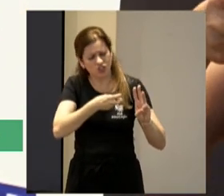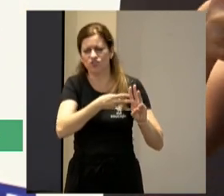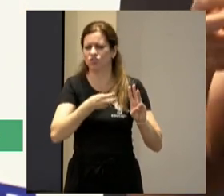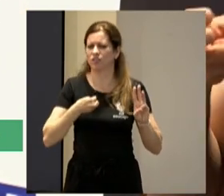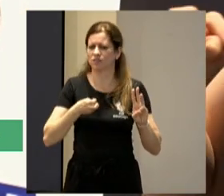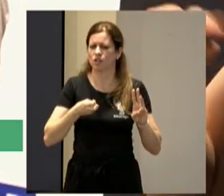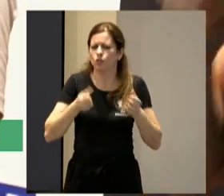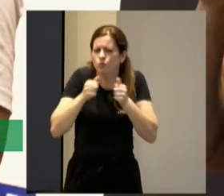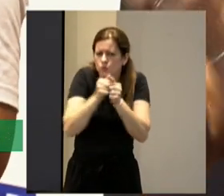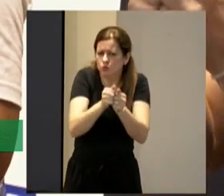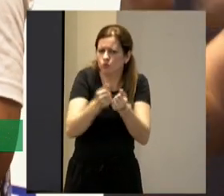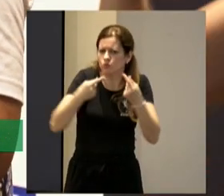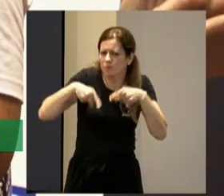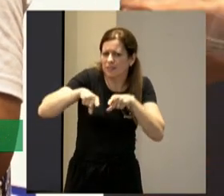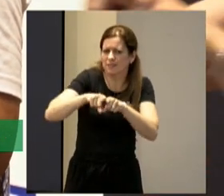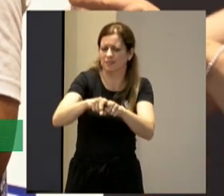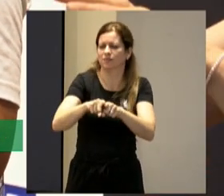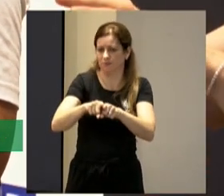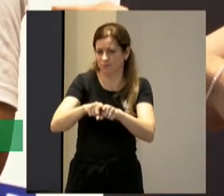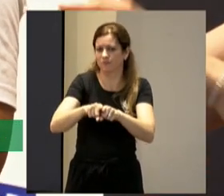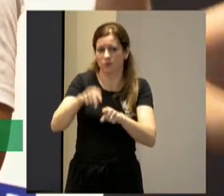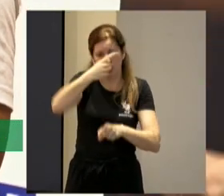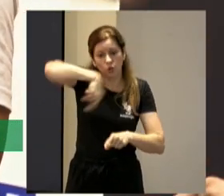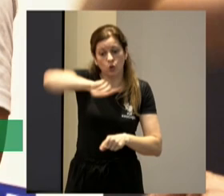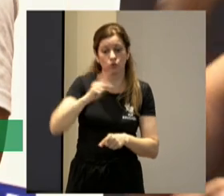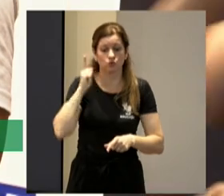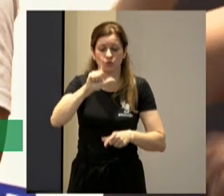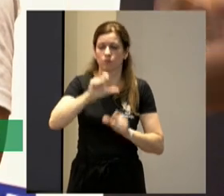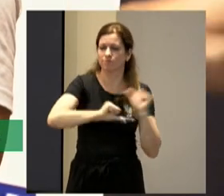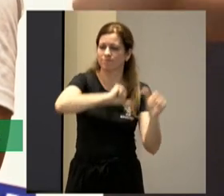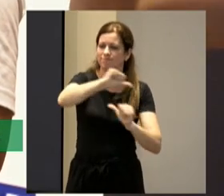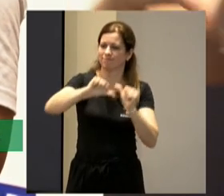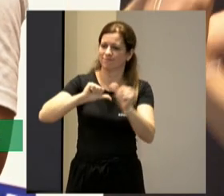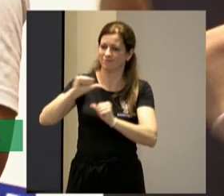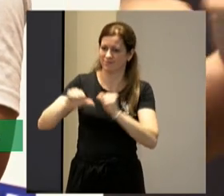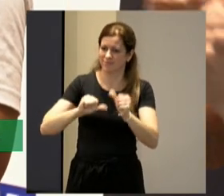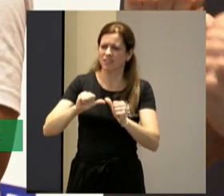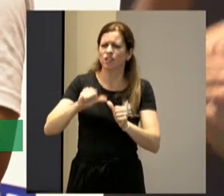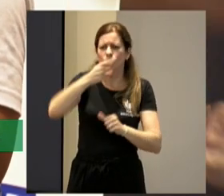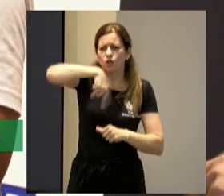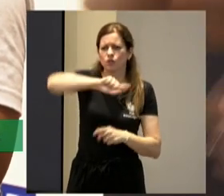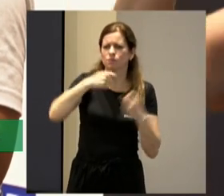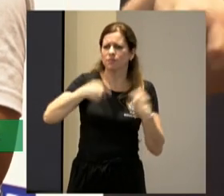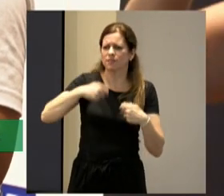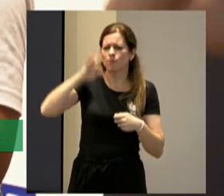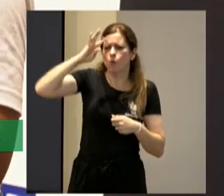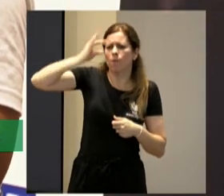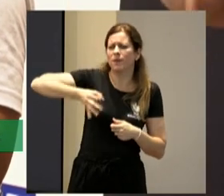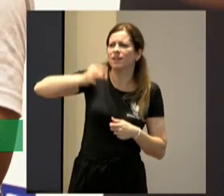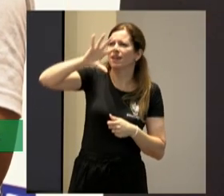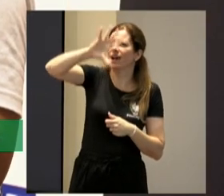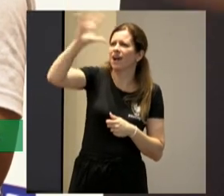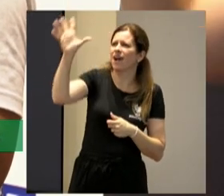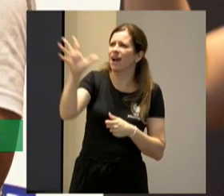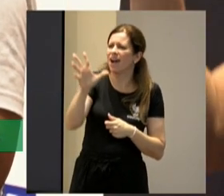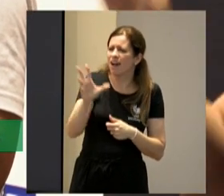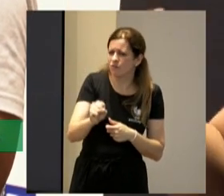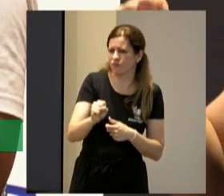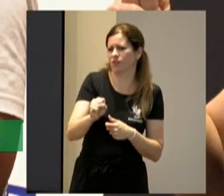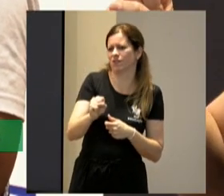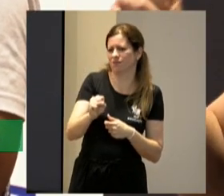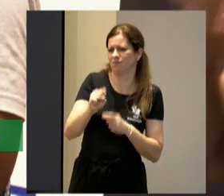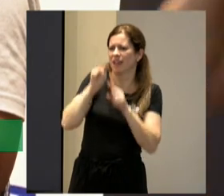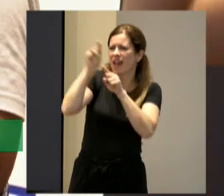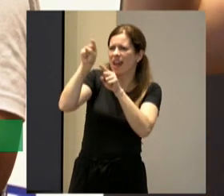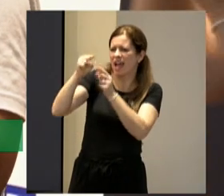de transformar em coisas pequenas. Vamos começar entendendo a África como o continente materno de toda a